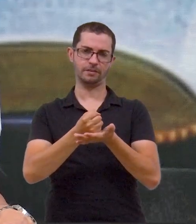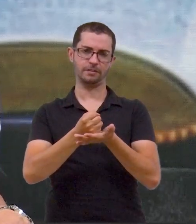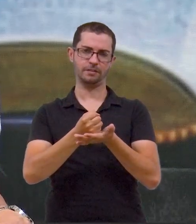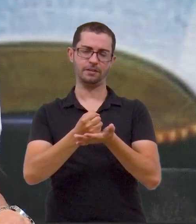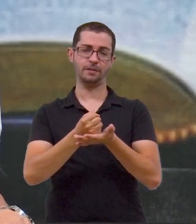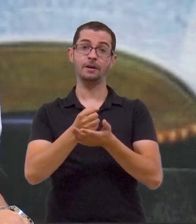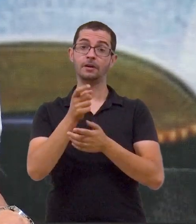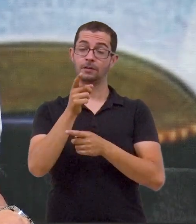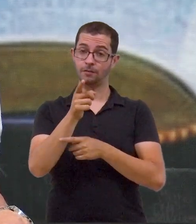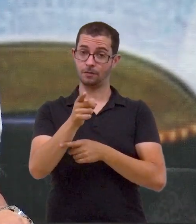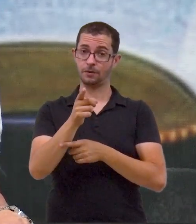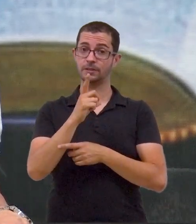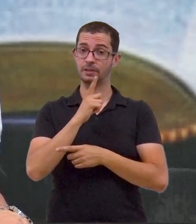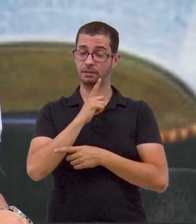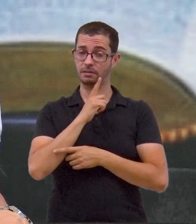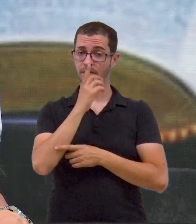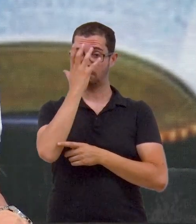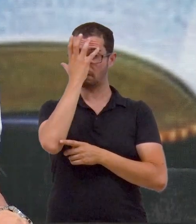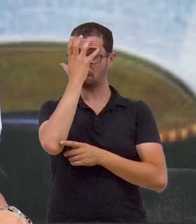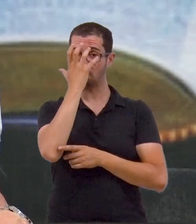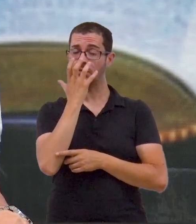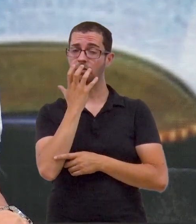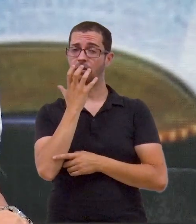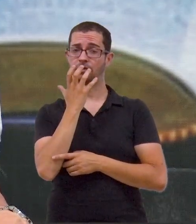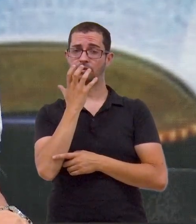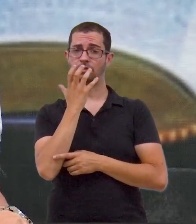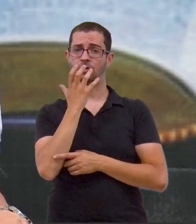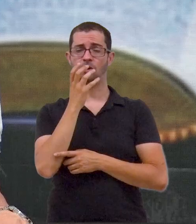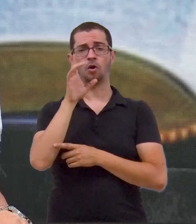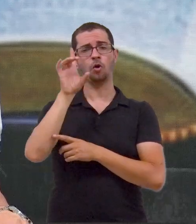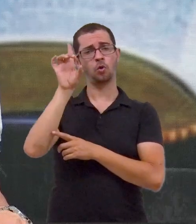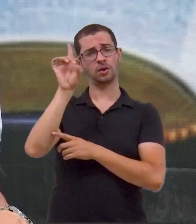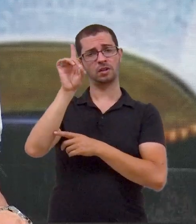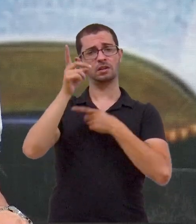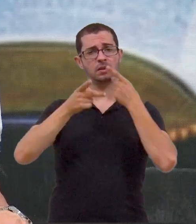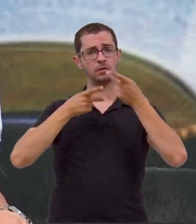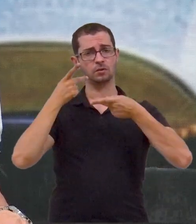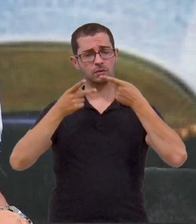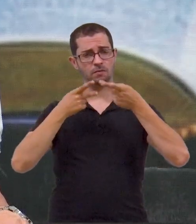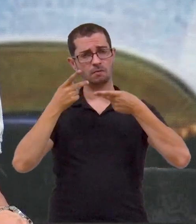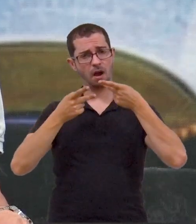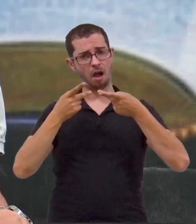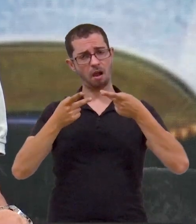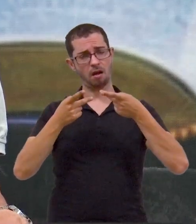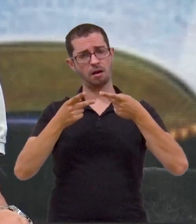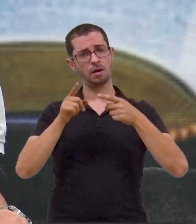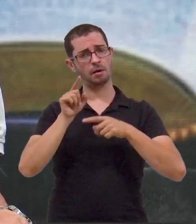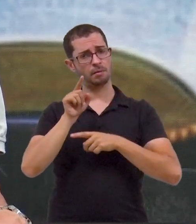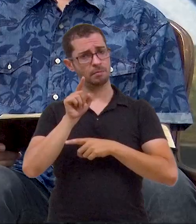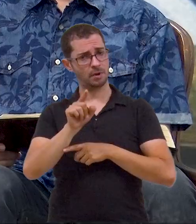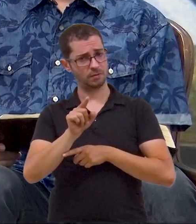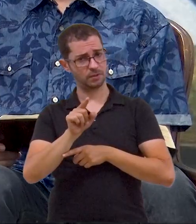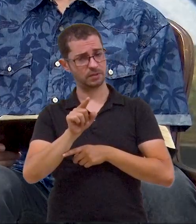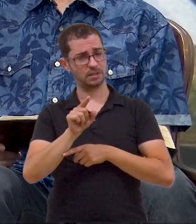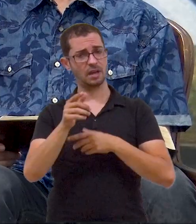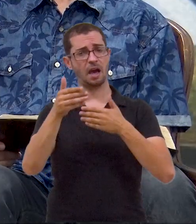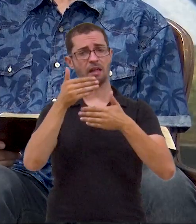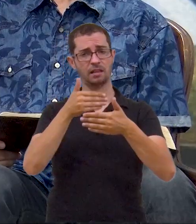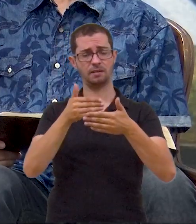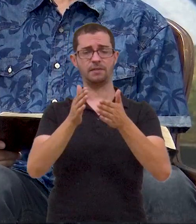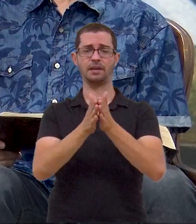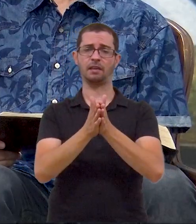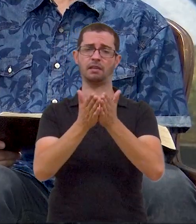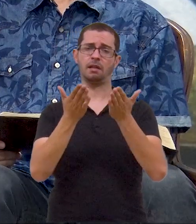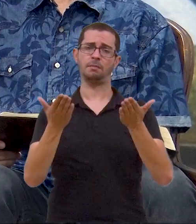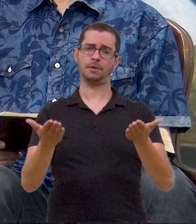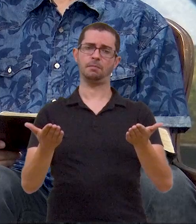Você está levando a sério sobre o que Deus diz para você através das